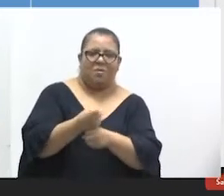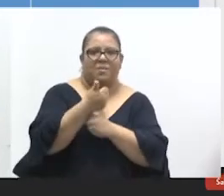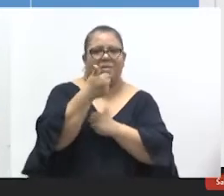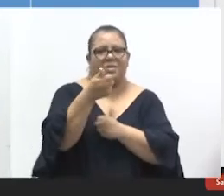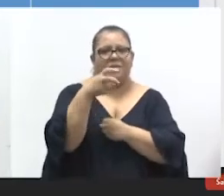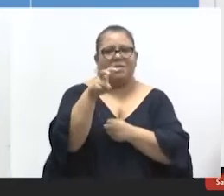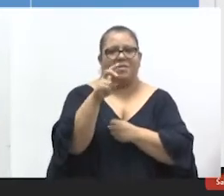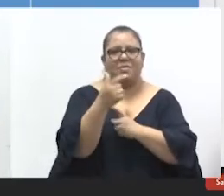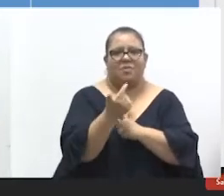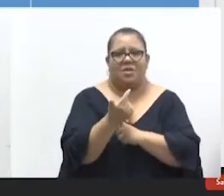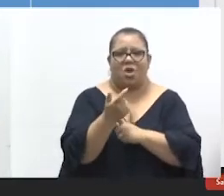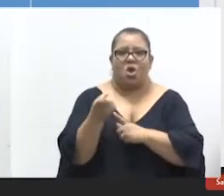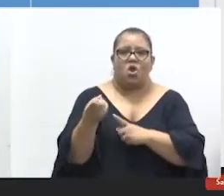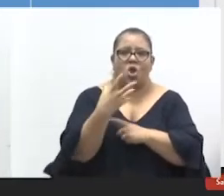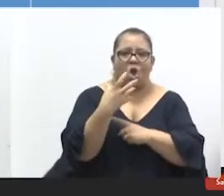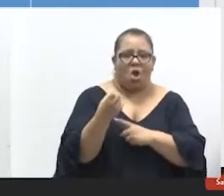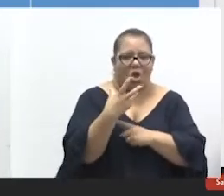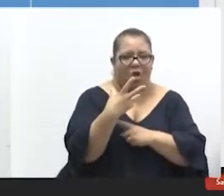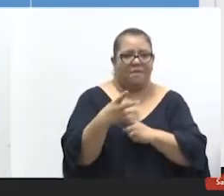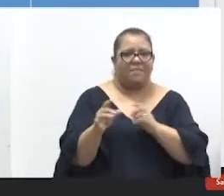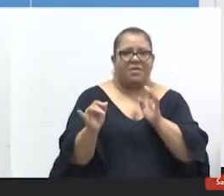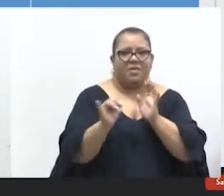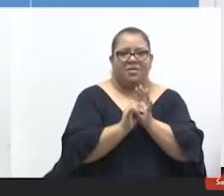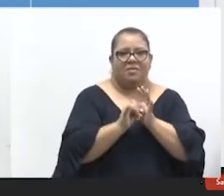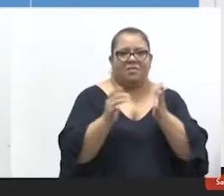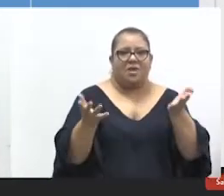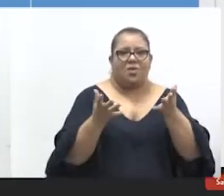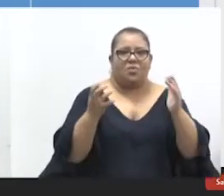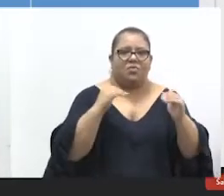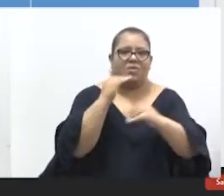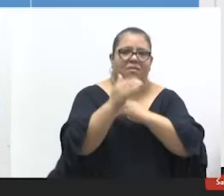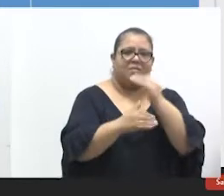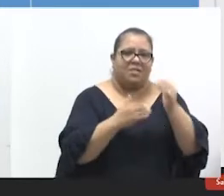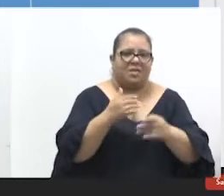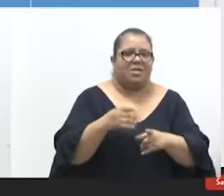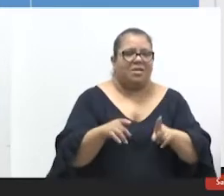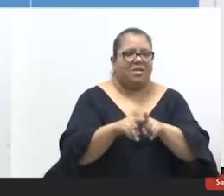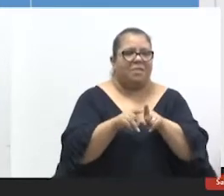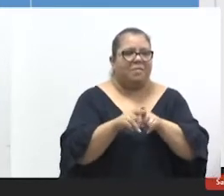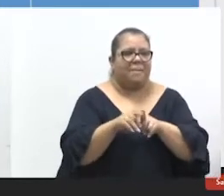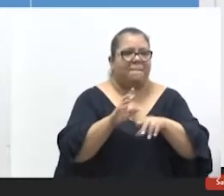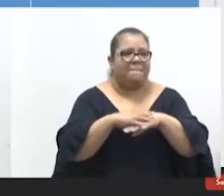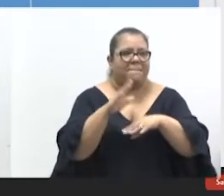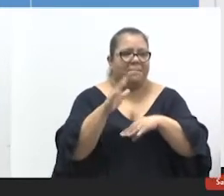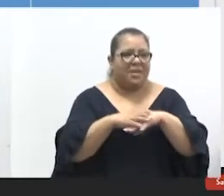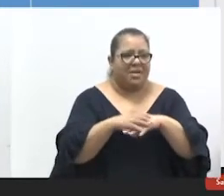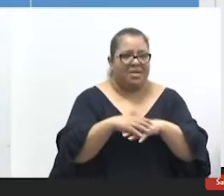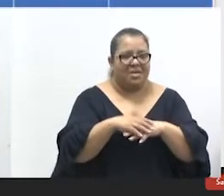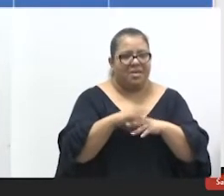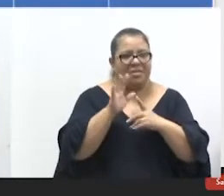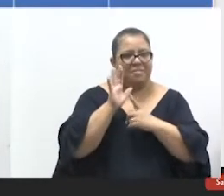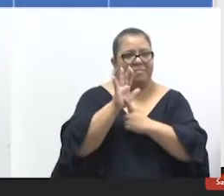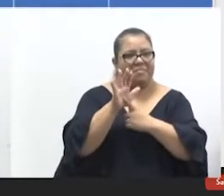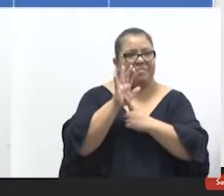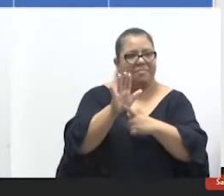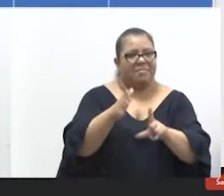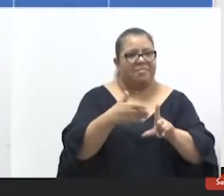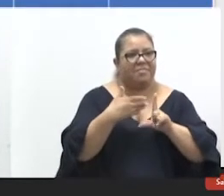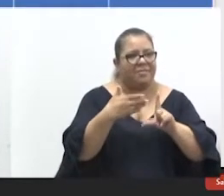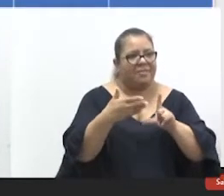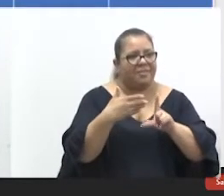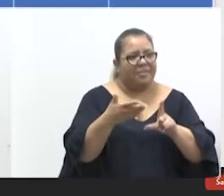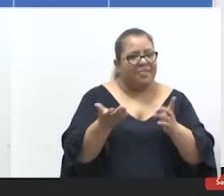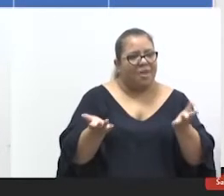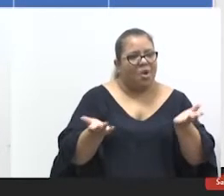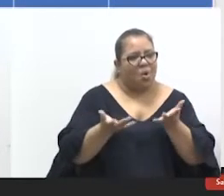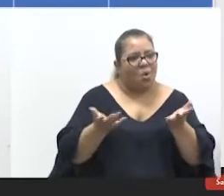152 novos diagnósticos já num estágio mais avançado. E os demais casos que se apresentam. Pode passar, por favor. Em relação